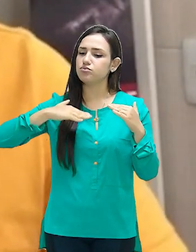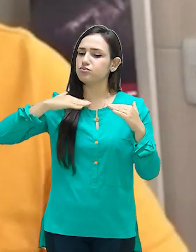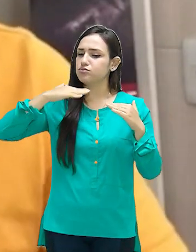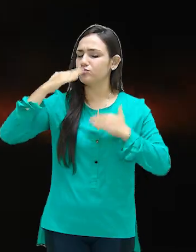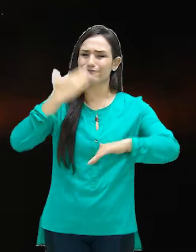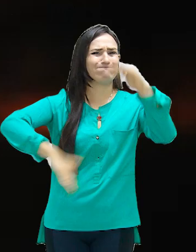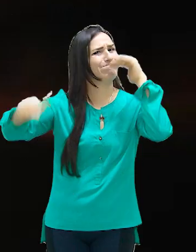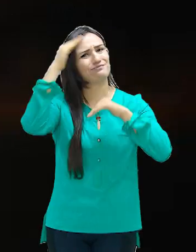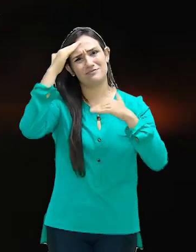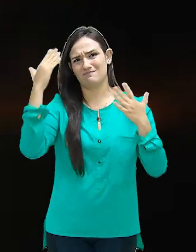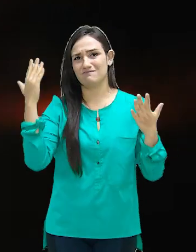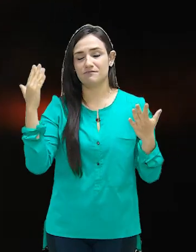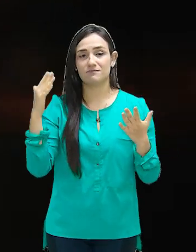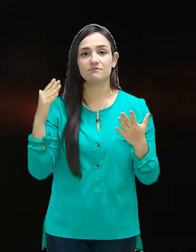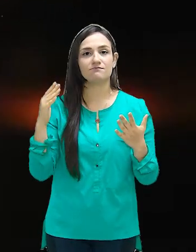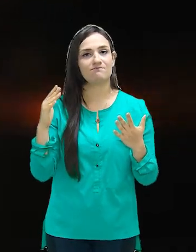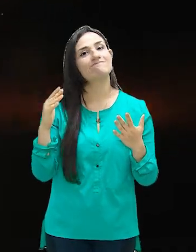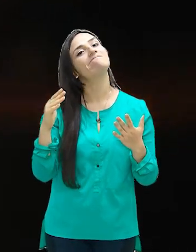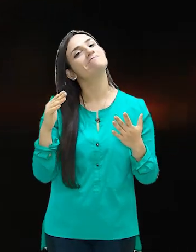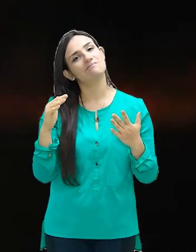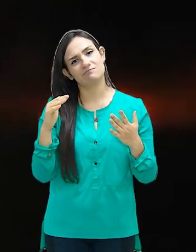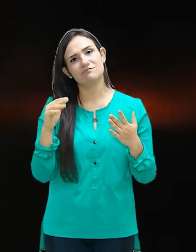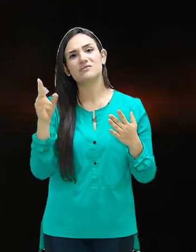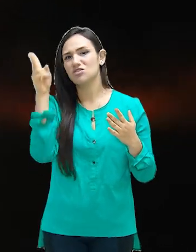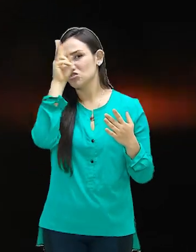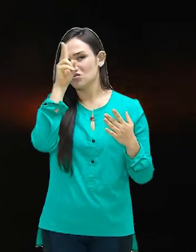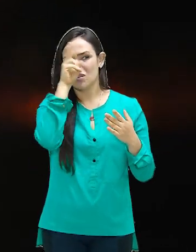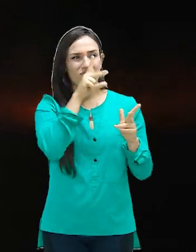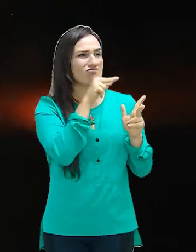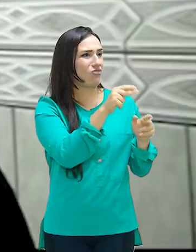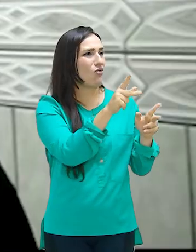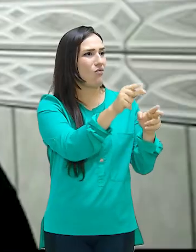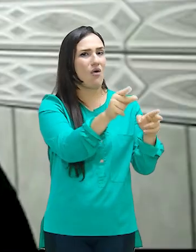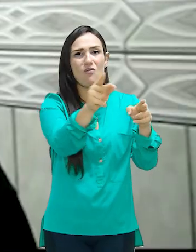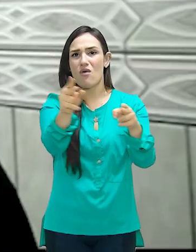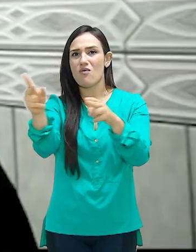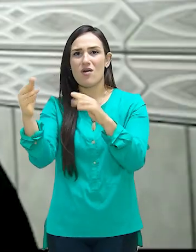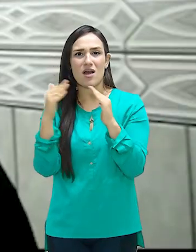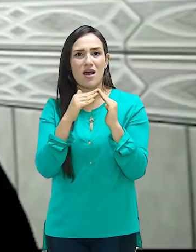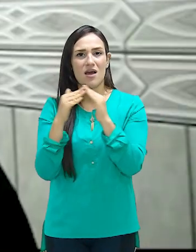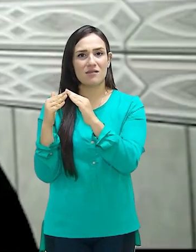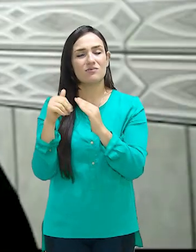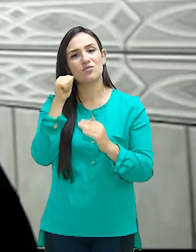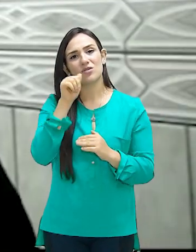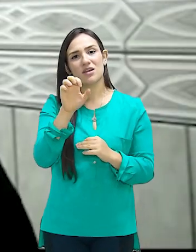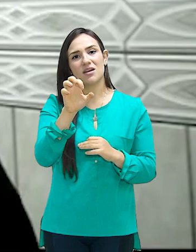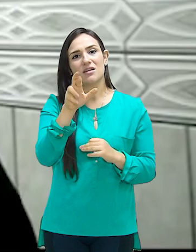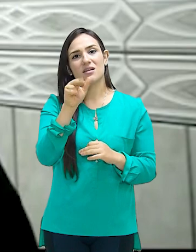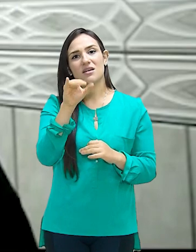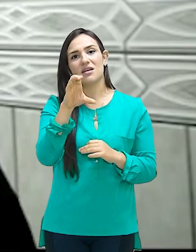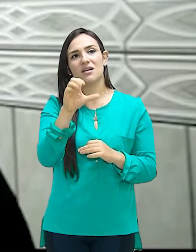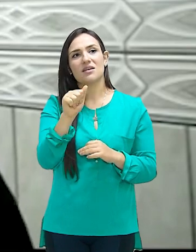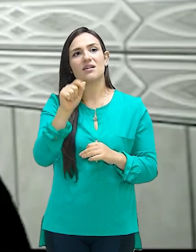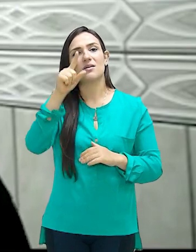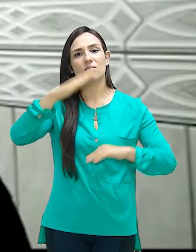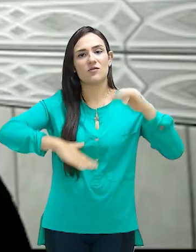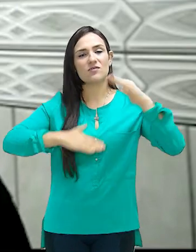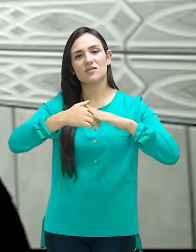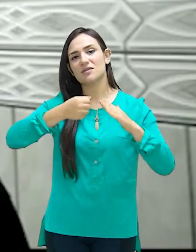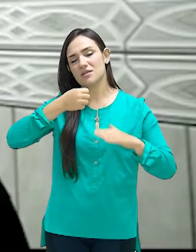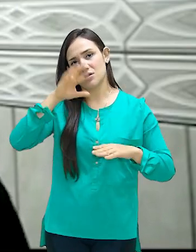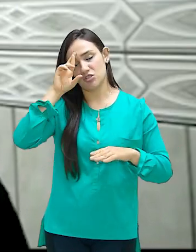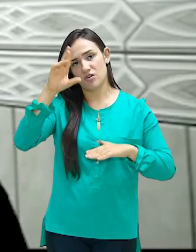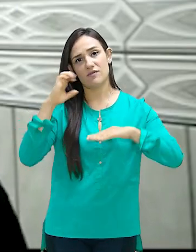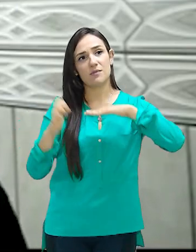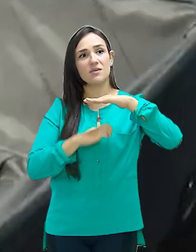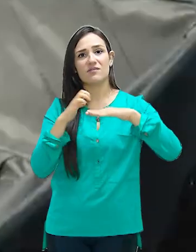tudo, né? Histórias parecidas e que só mudam de endereço. Com a Érica, empresária de São Paulo, as brigas foram